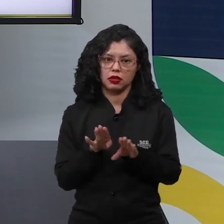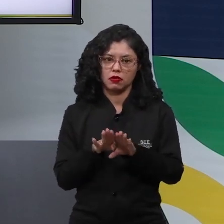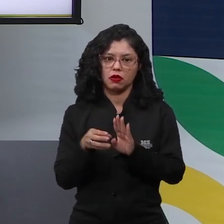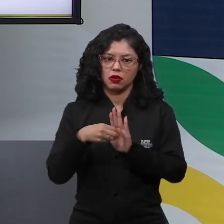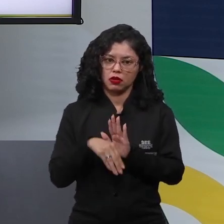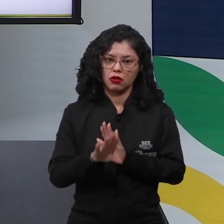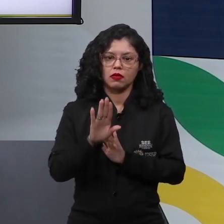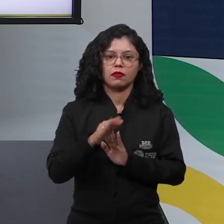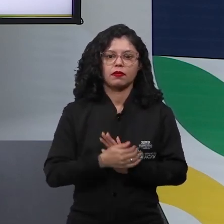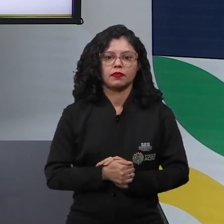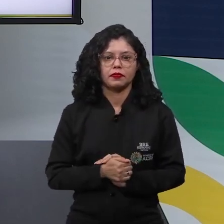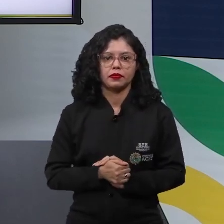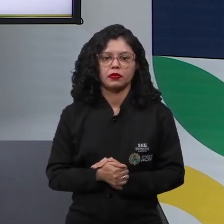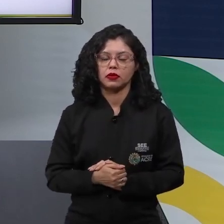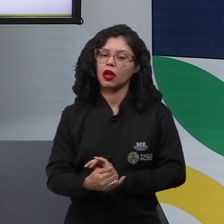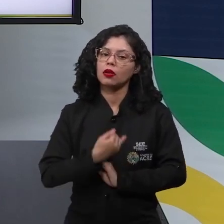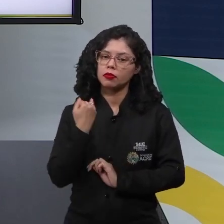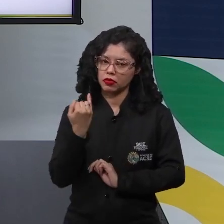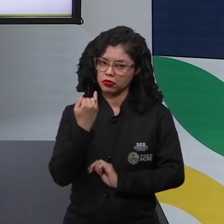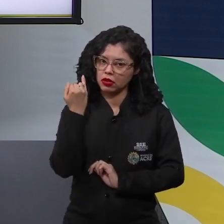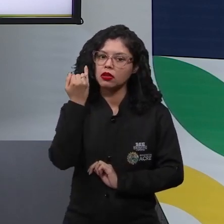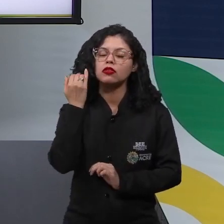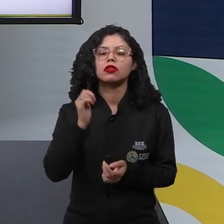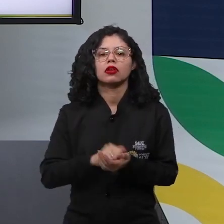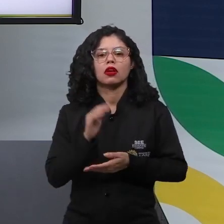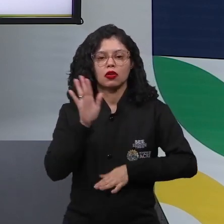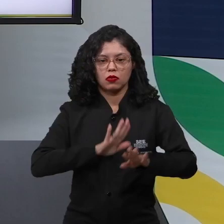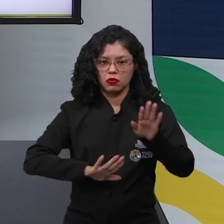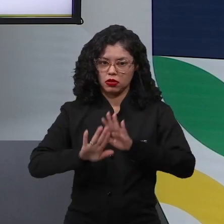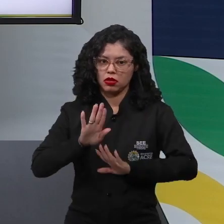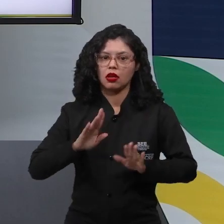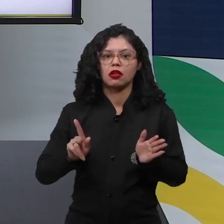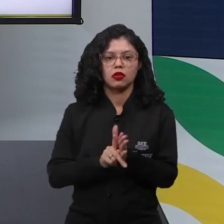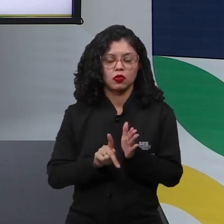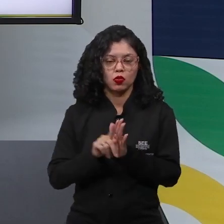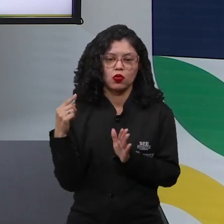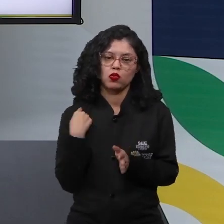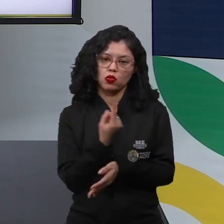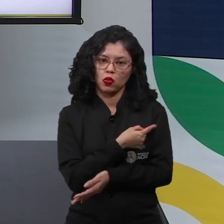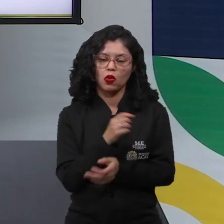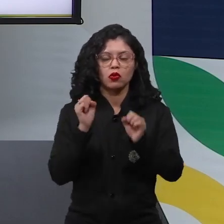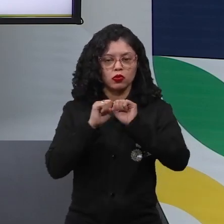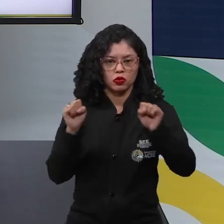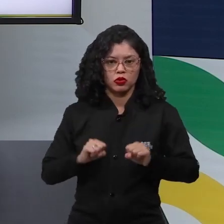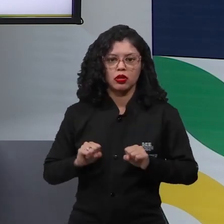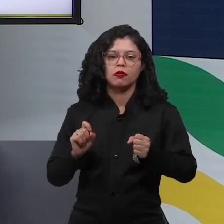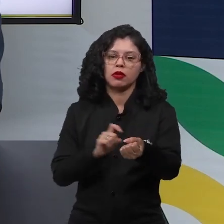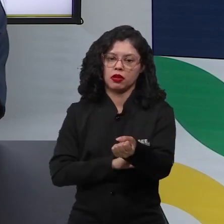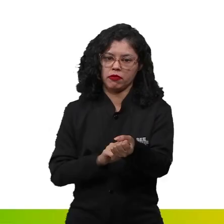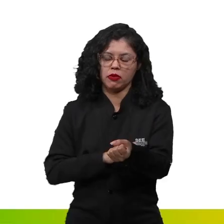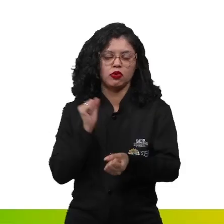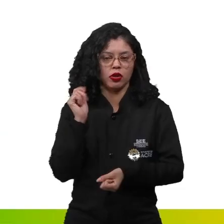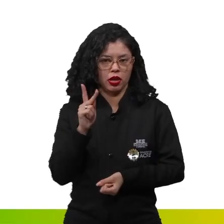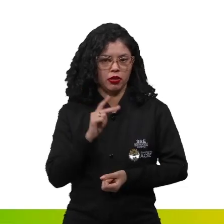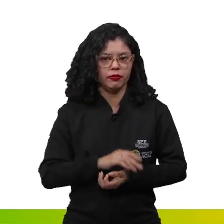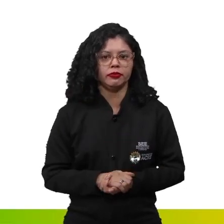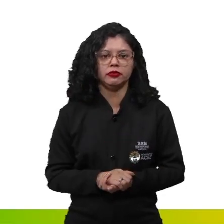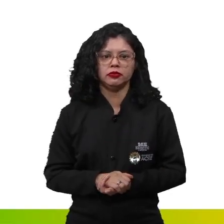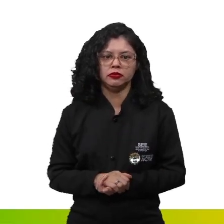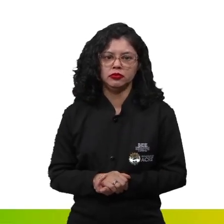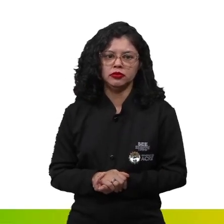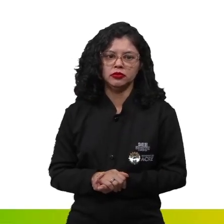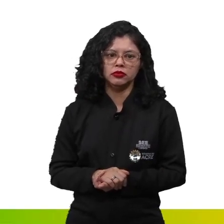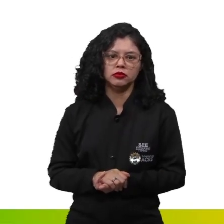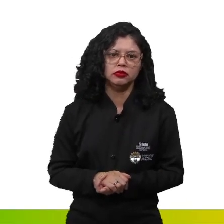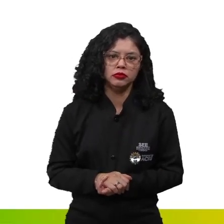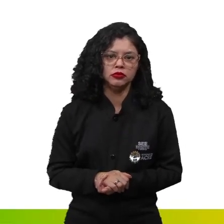aí a sinapse. Então, é muito importante estar cuidando aí do nosso sistema nervoso, tá ok?